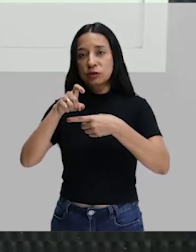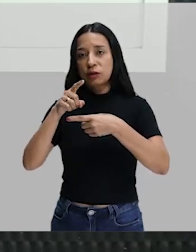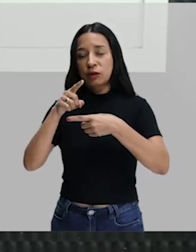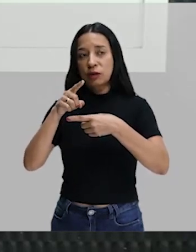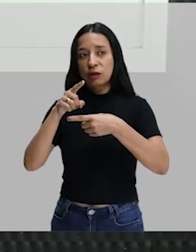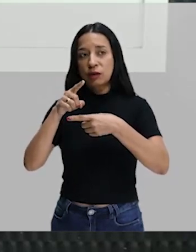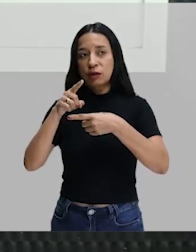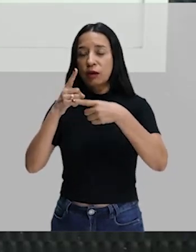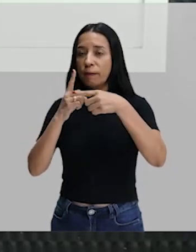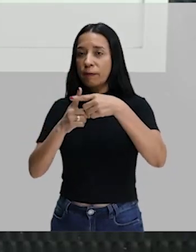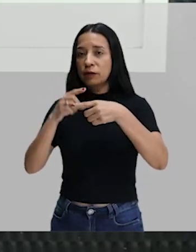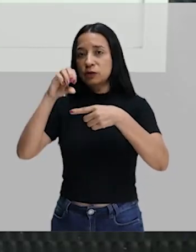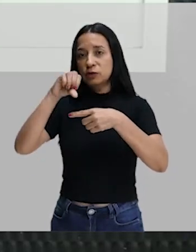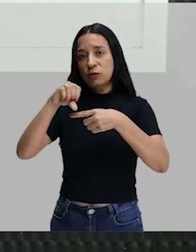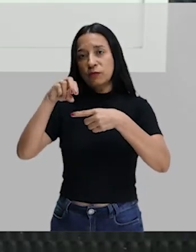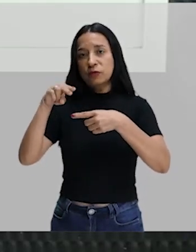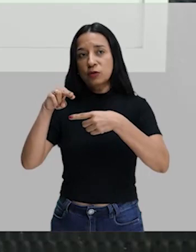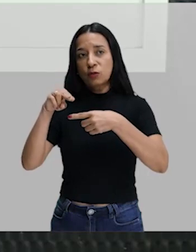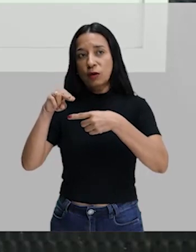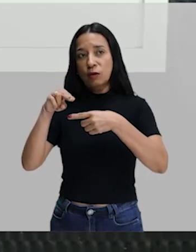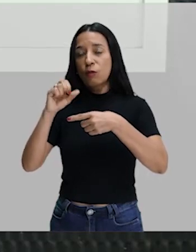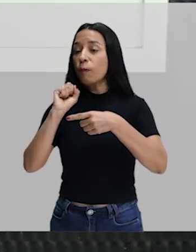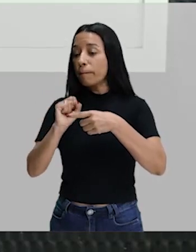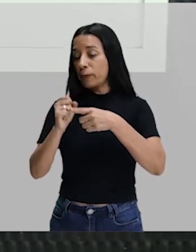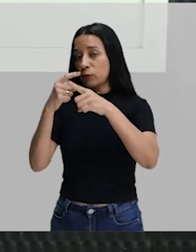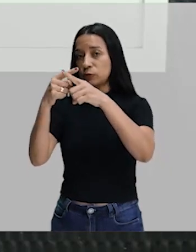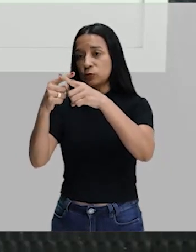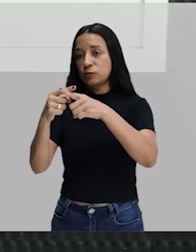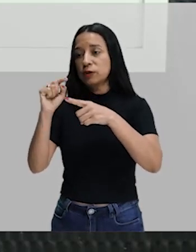igual, eu posso multiplicar aqui, ó,